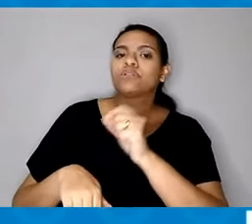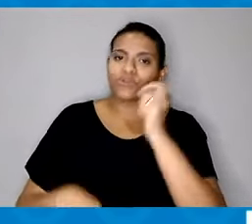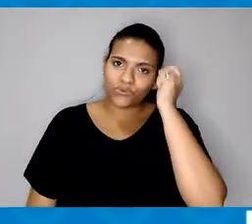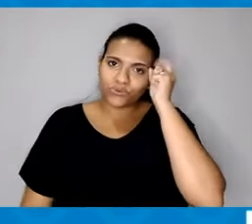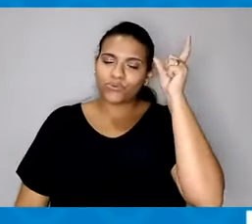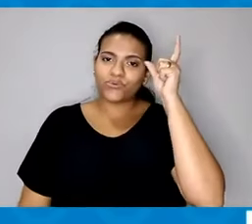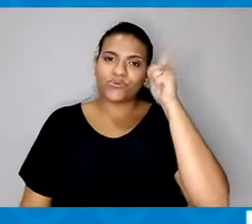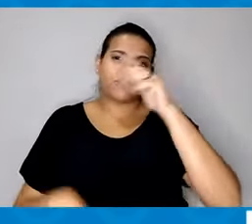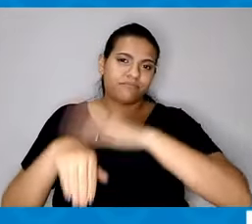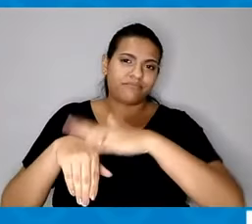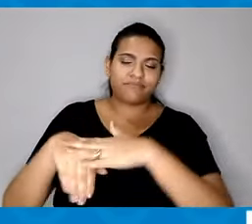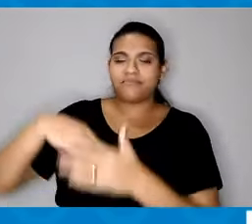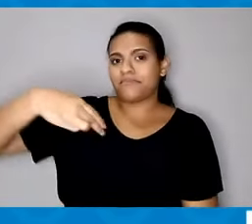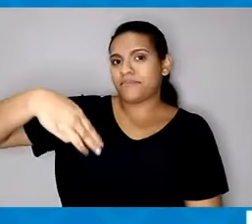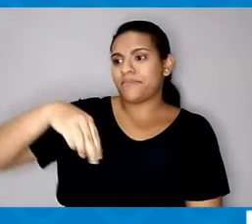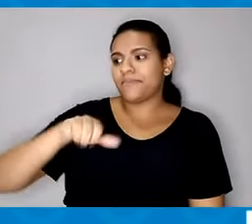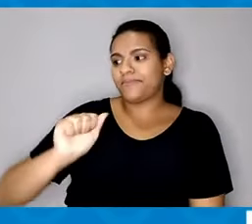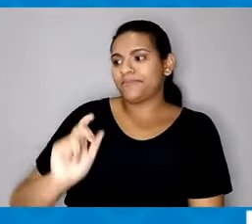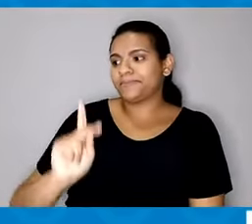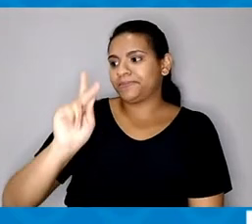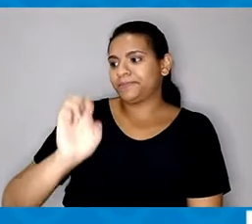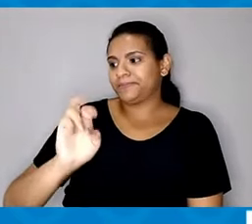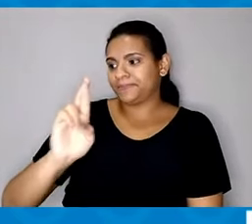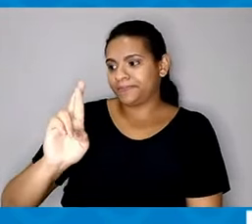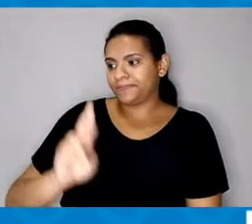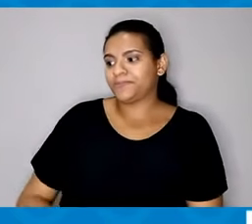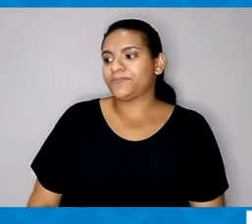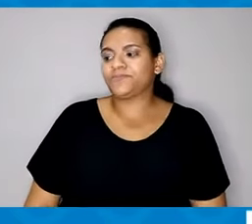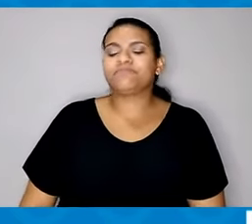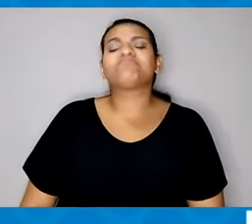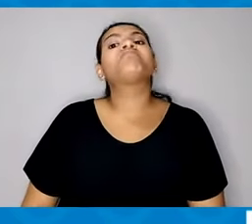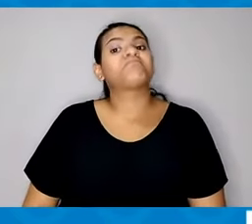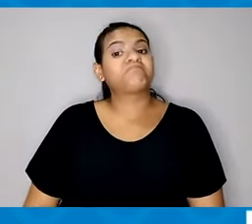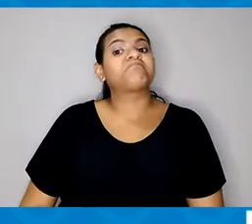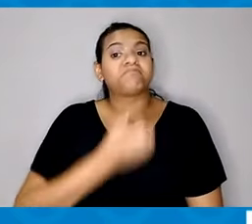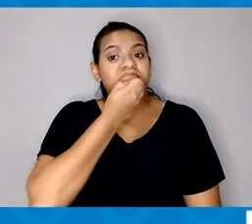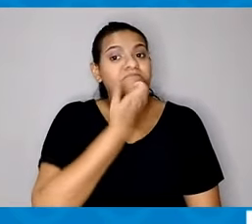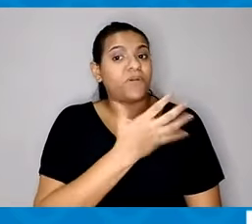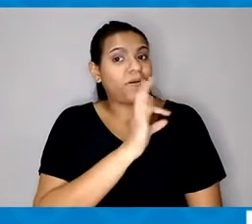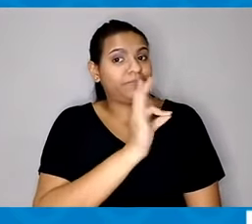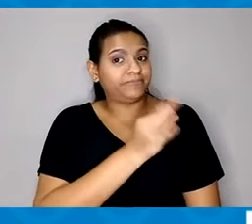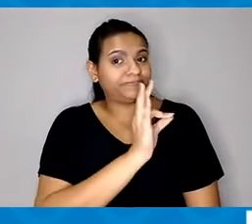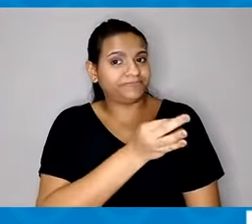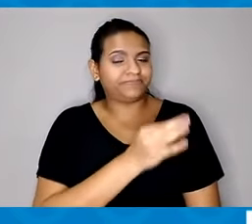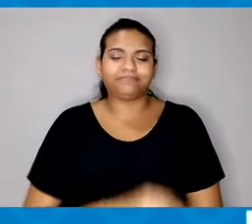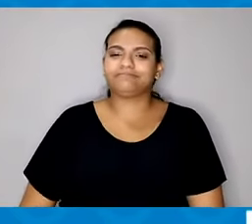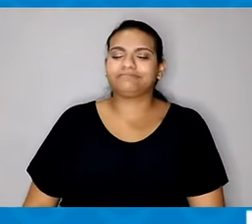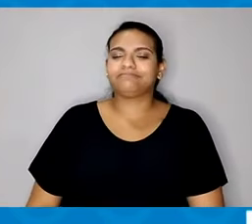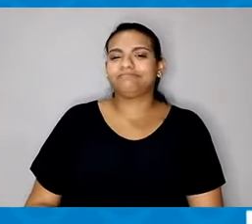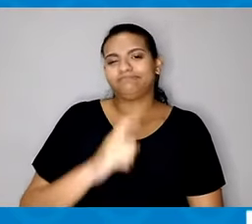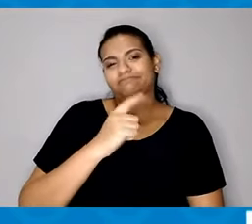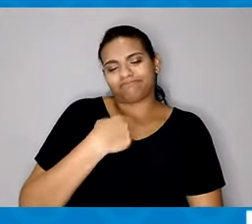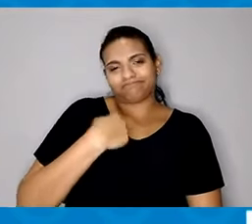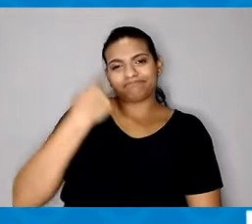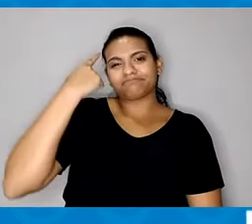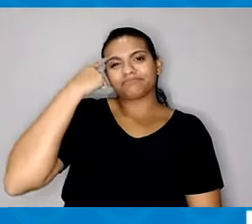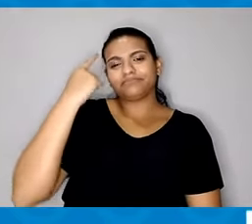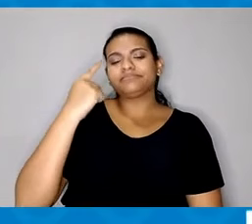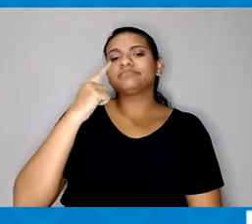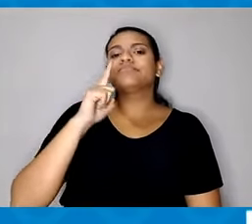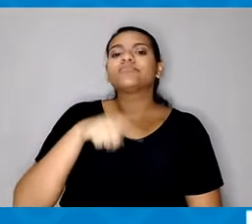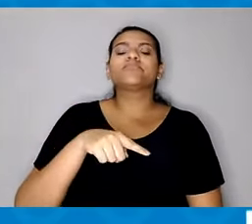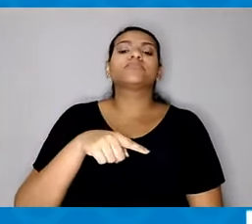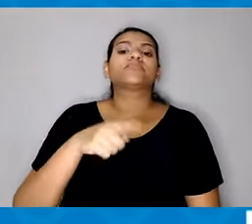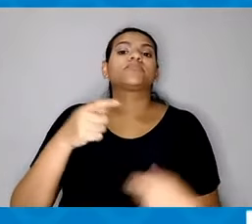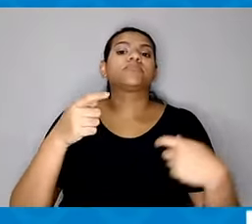Muito boa, muito boa. Eu acho que, ó, veja, uma das coisas é um posicionamento. Eu comentei isso rapidamente no